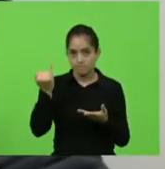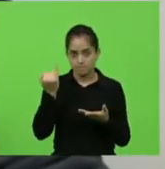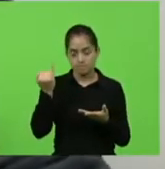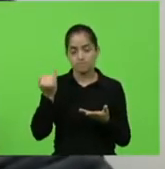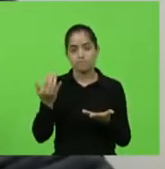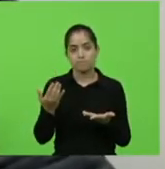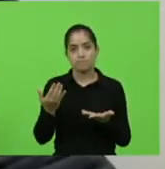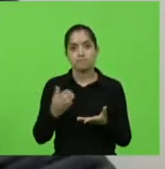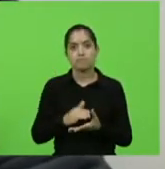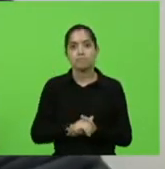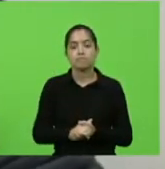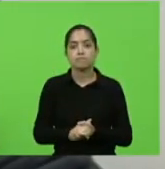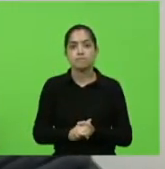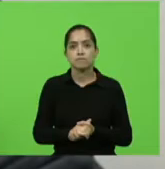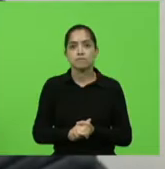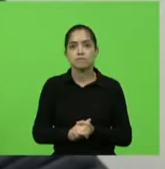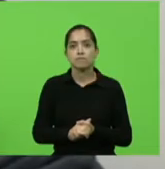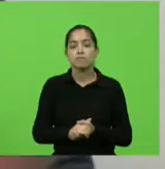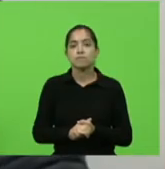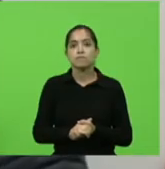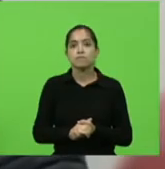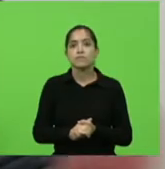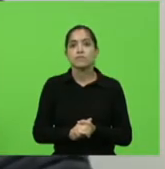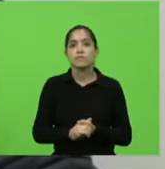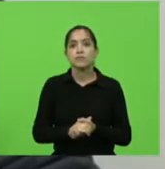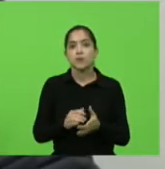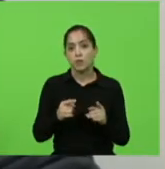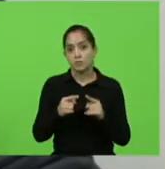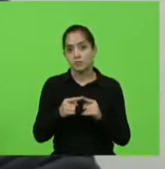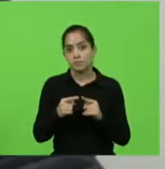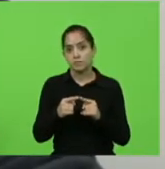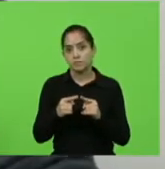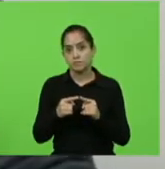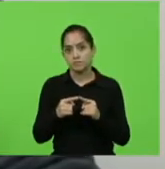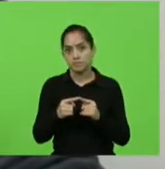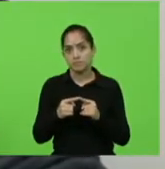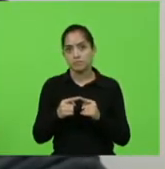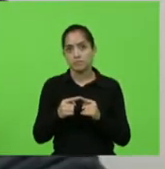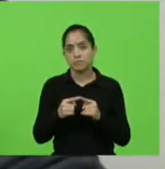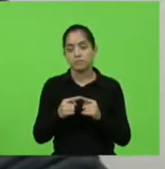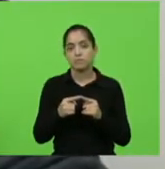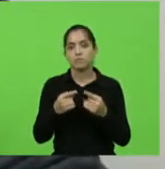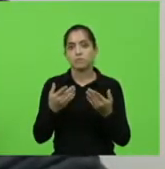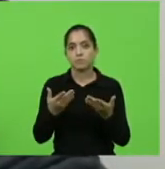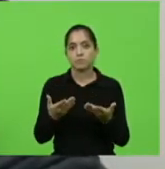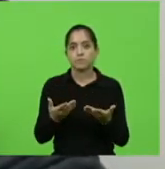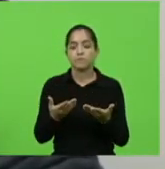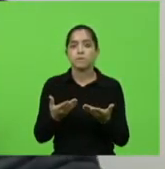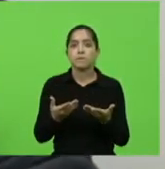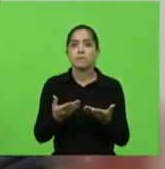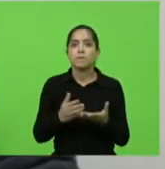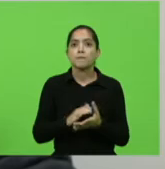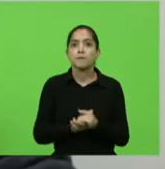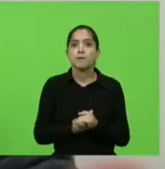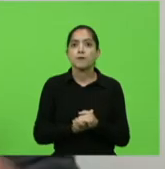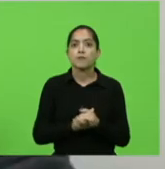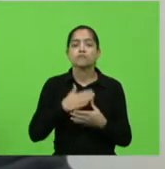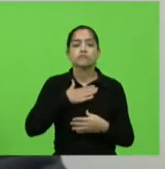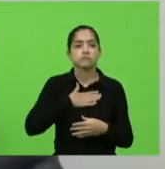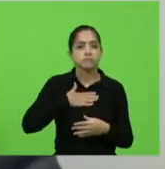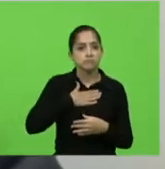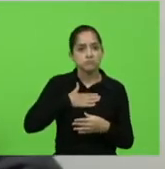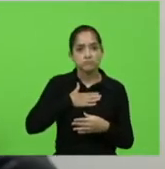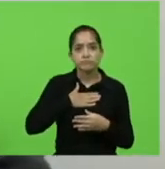né? Um deles, de realçar a gratidão